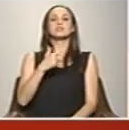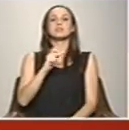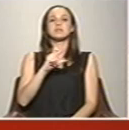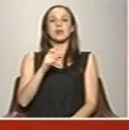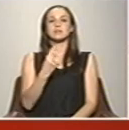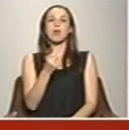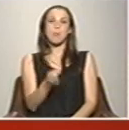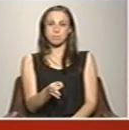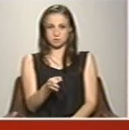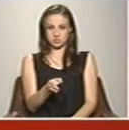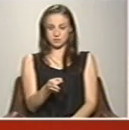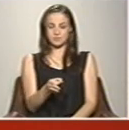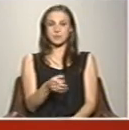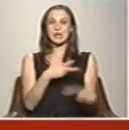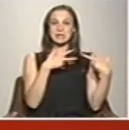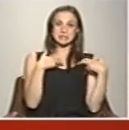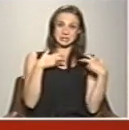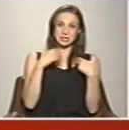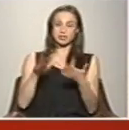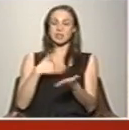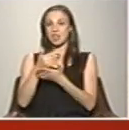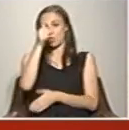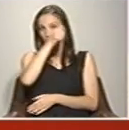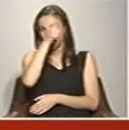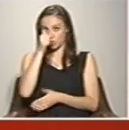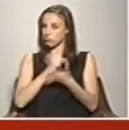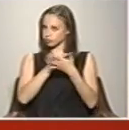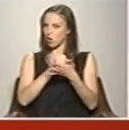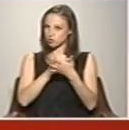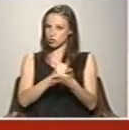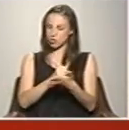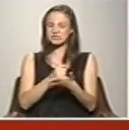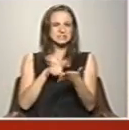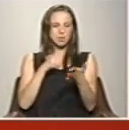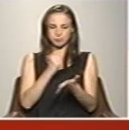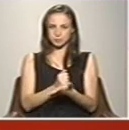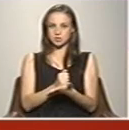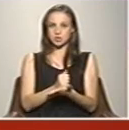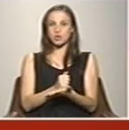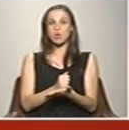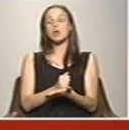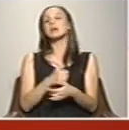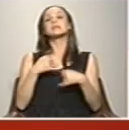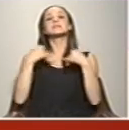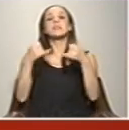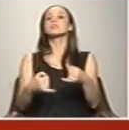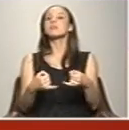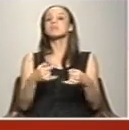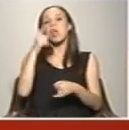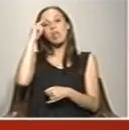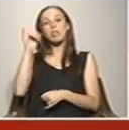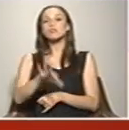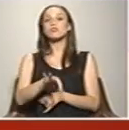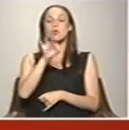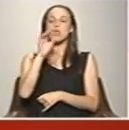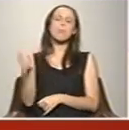ajuda continuada, ou seja, desde sexta-feira até domingo. A partir de domingo, a partir das apresentações finais, a ideia que seja selecionada